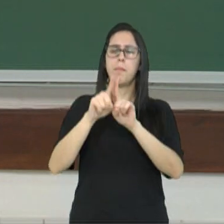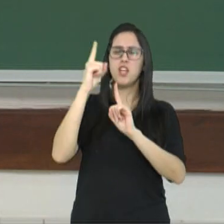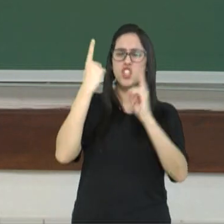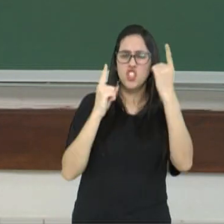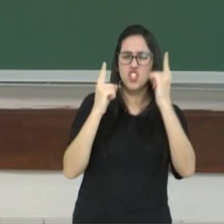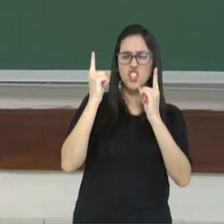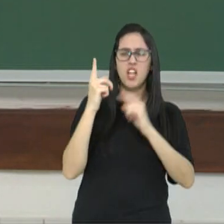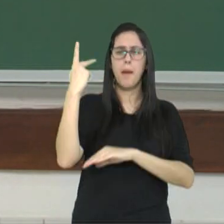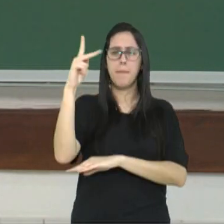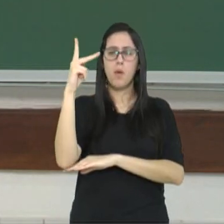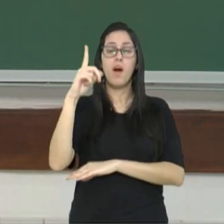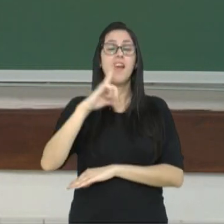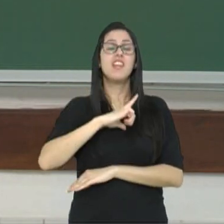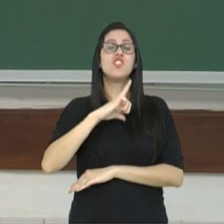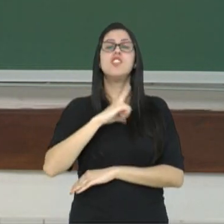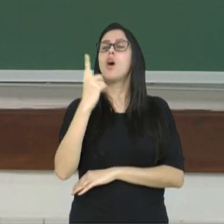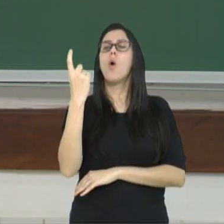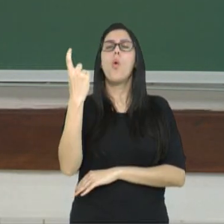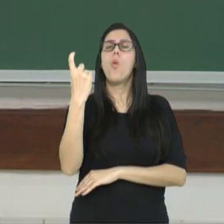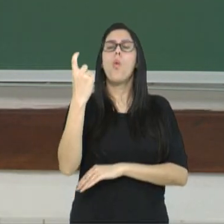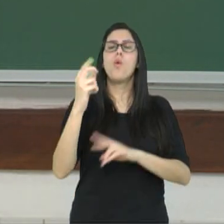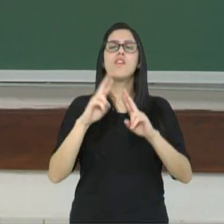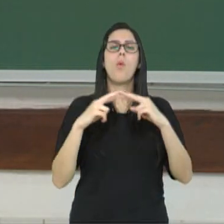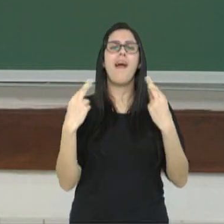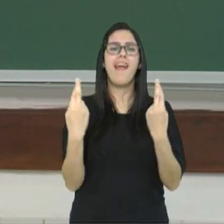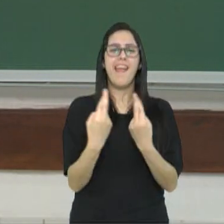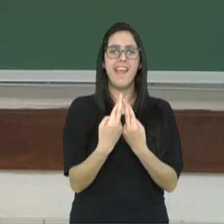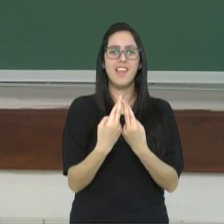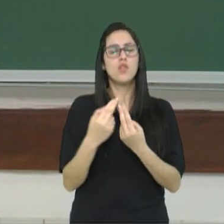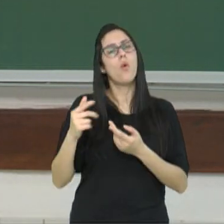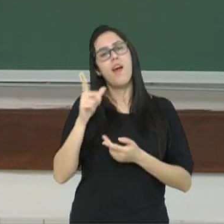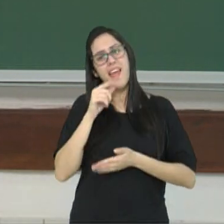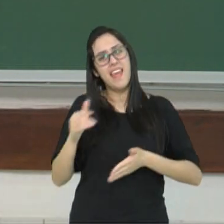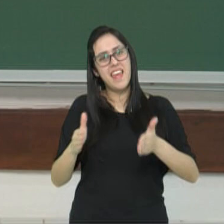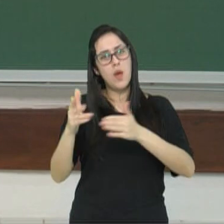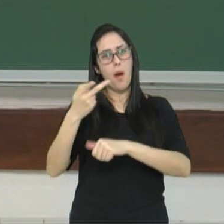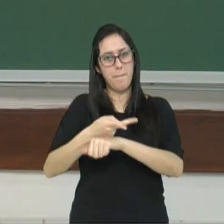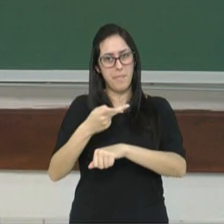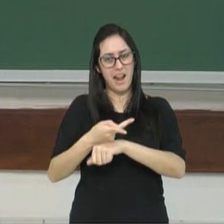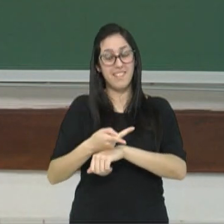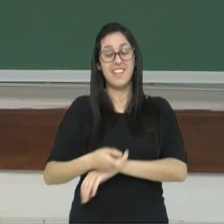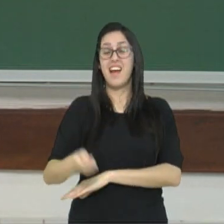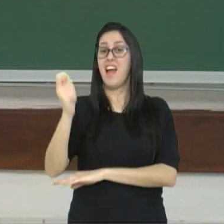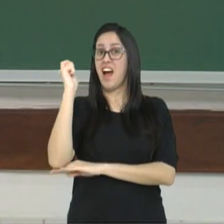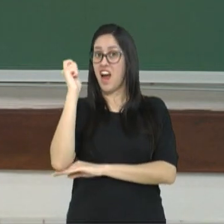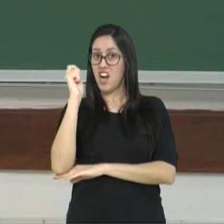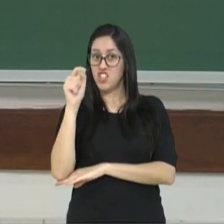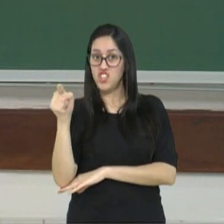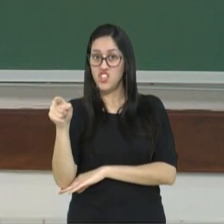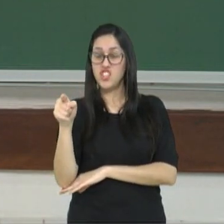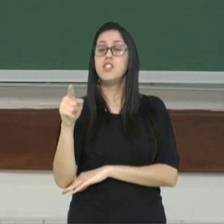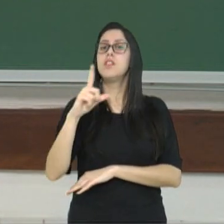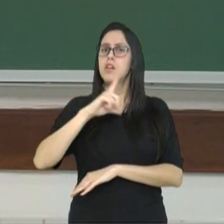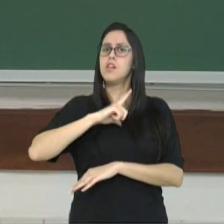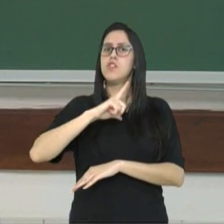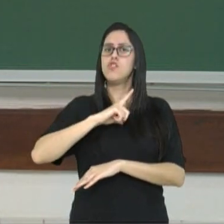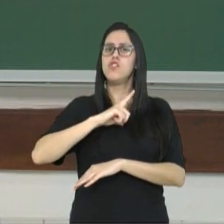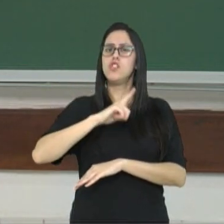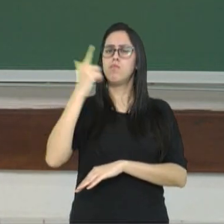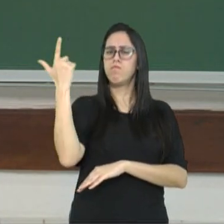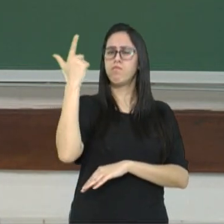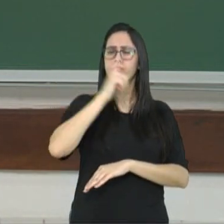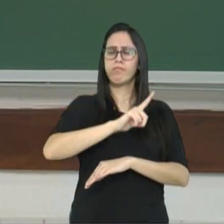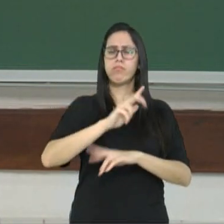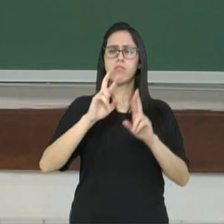único vice-reino, que era o vice-reino do Rio da Prata. A Argentina, ela se declarava herdeira desse vice-reino e ela